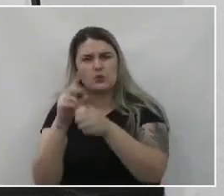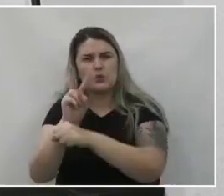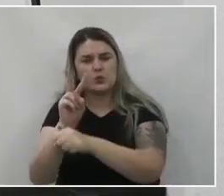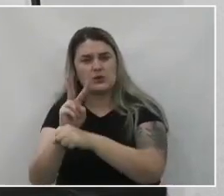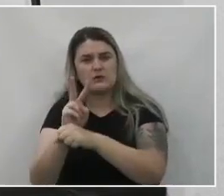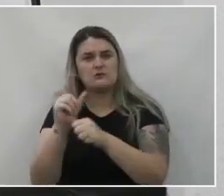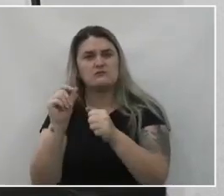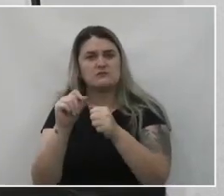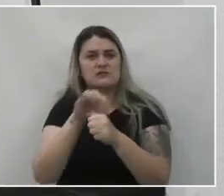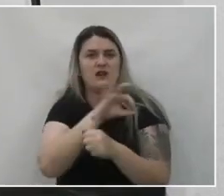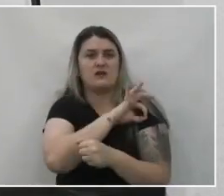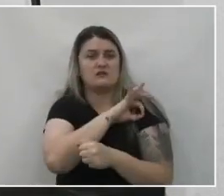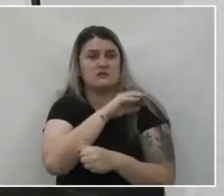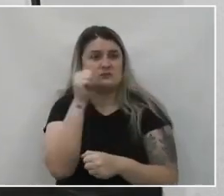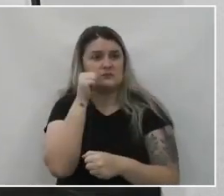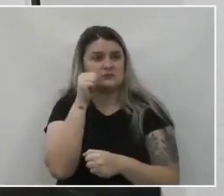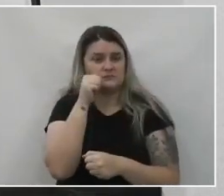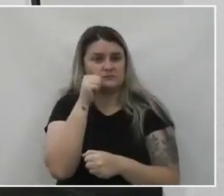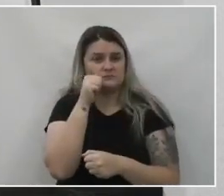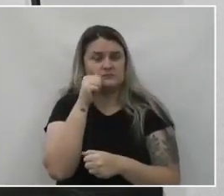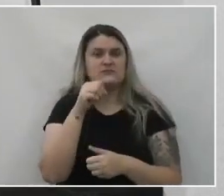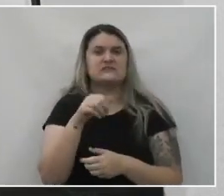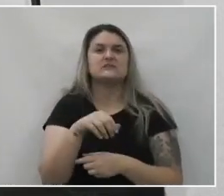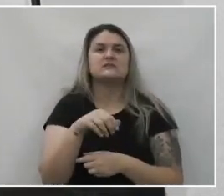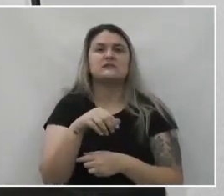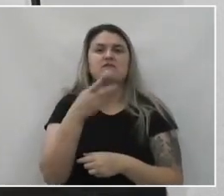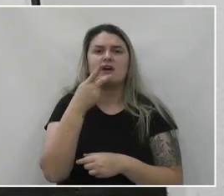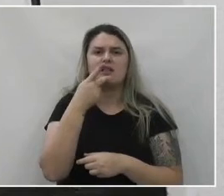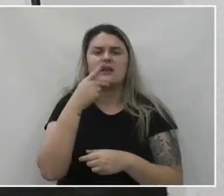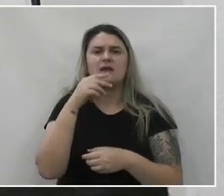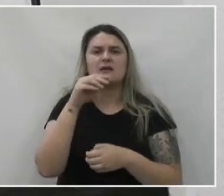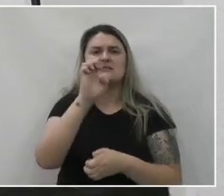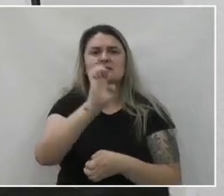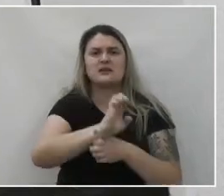último relatório realizado pelo Instituto Sangari indica que o Paraná